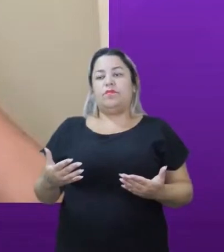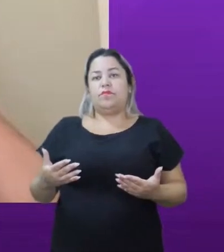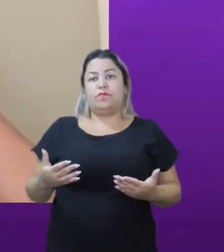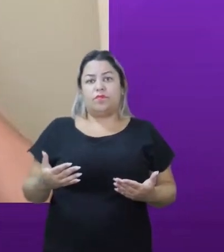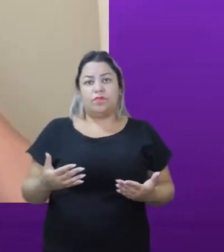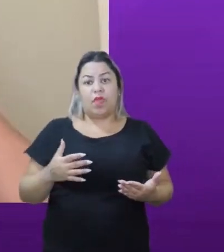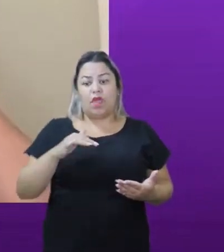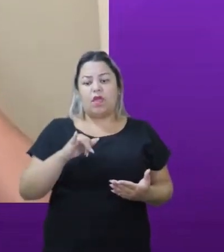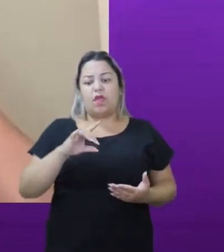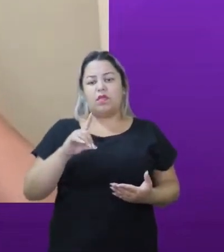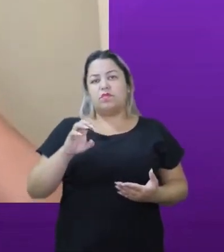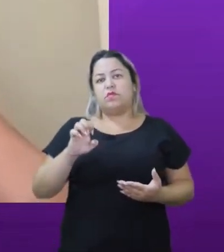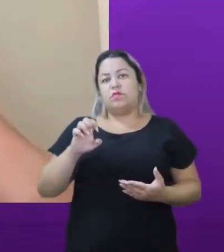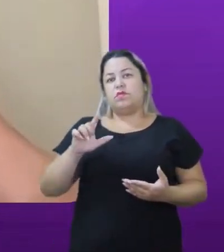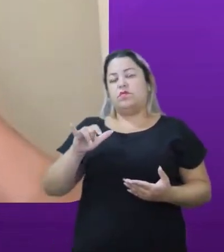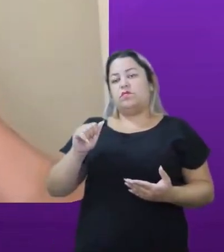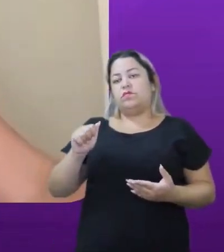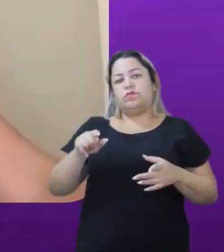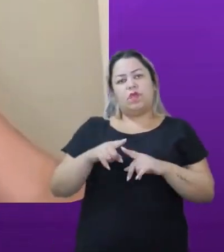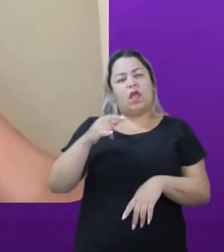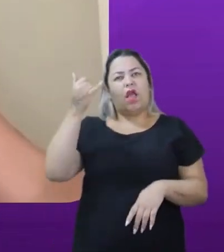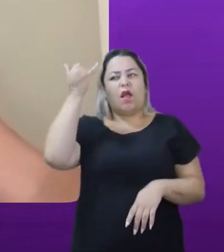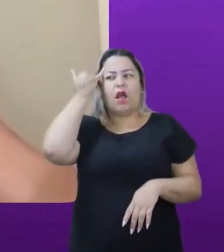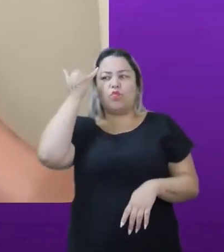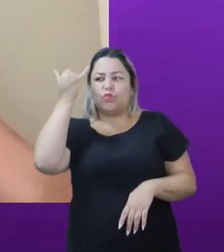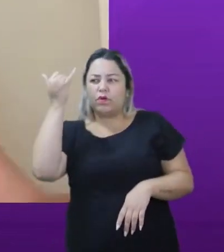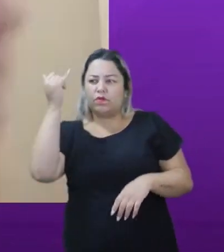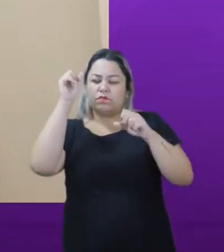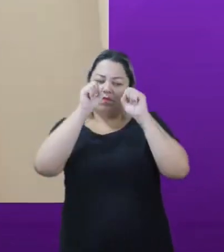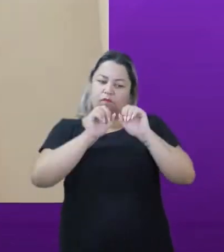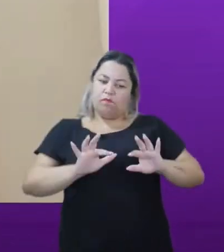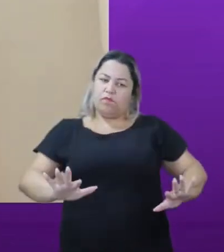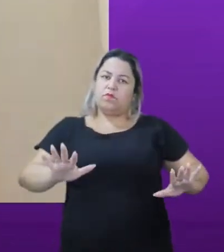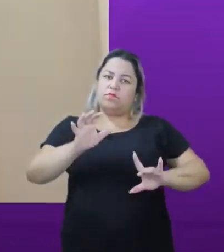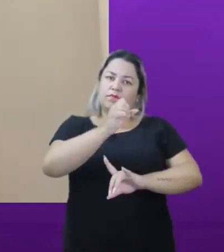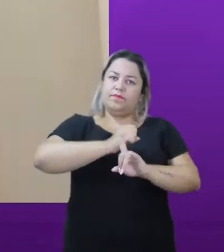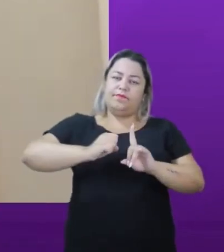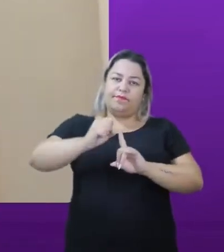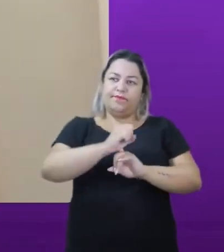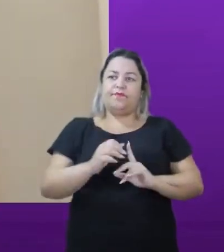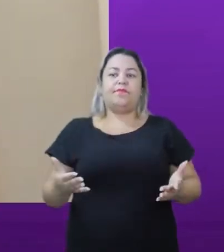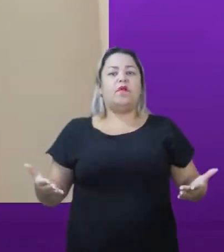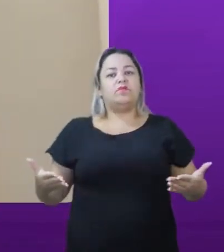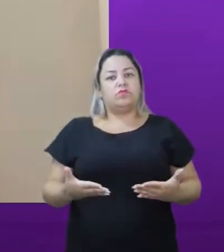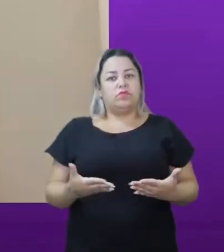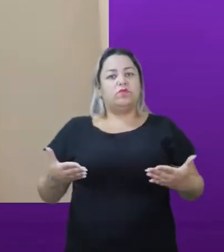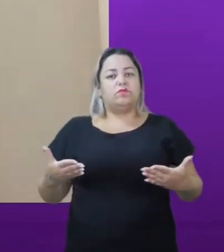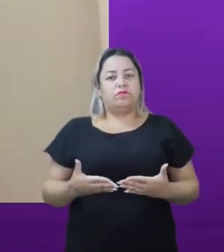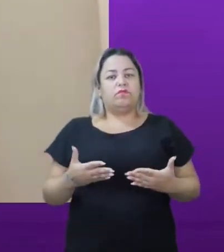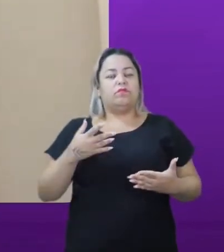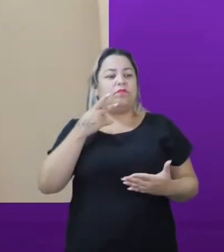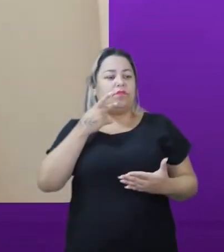a ideologia, né, as ideias que são fortemente disseminadas na sociedade hoje, né, reforça